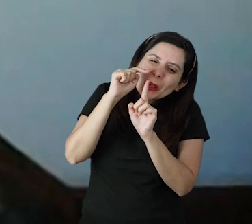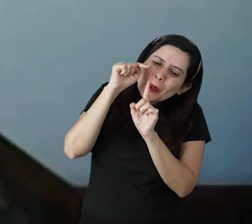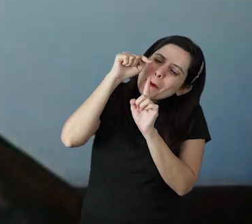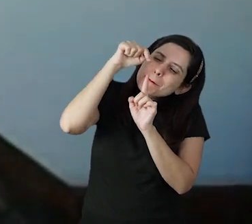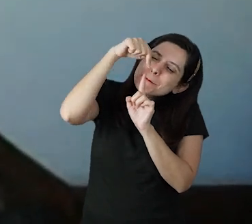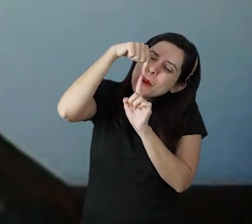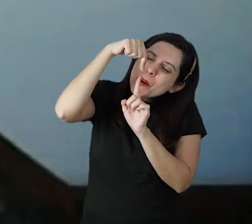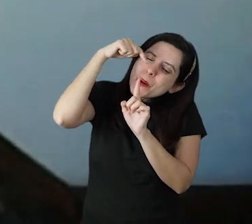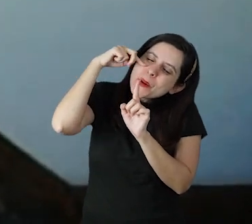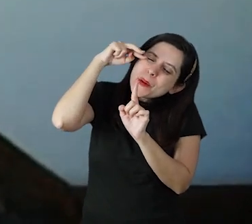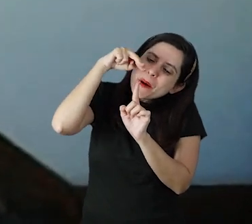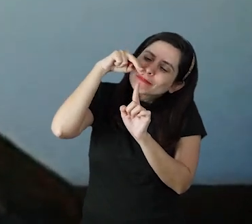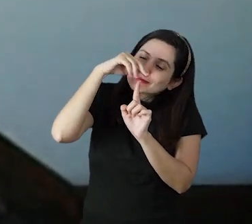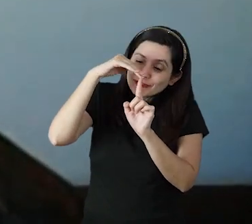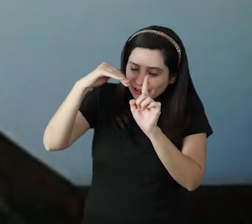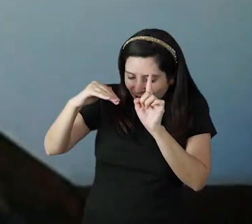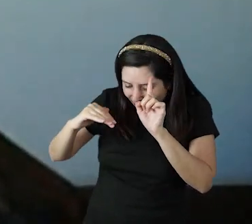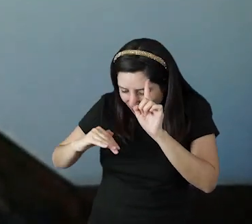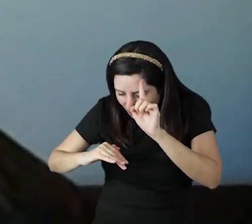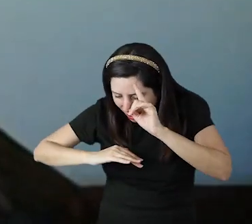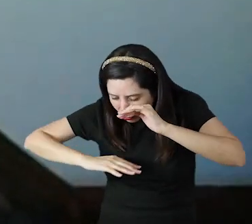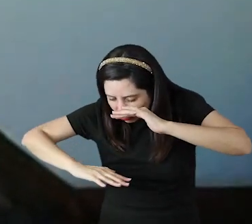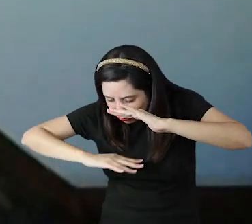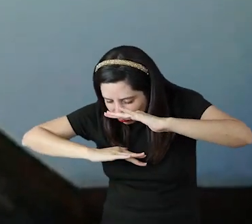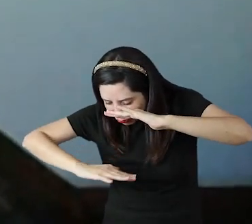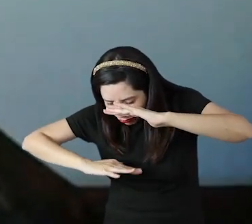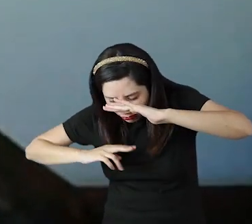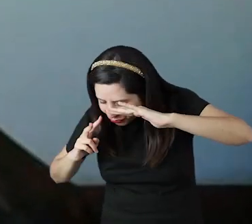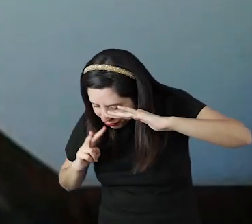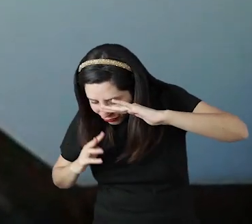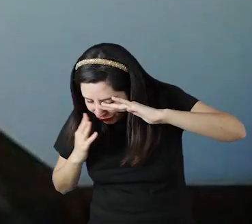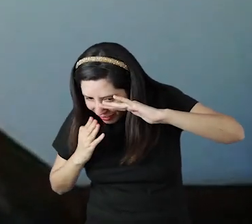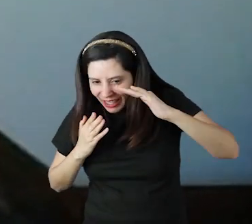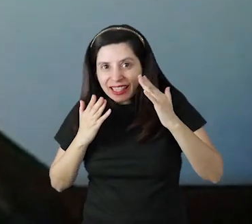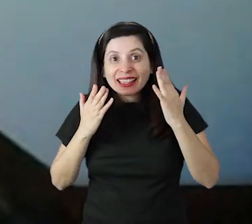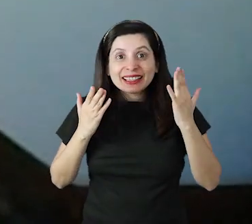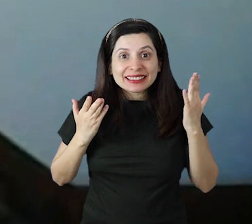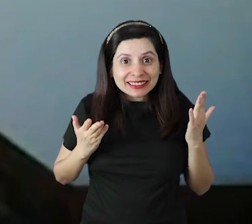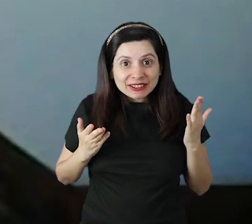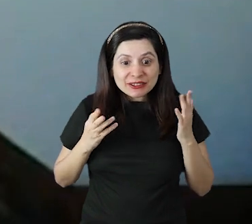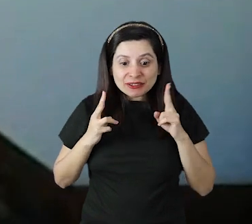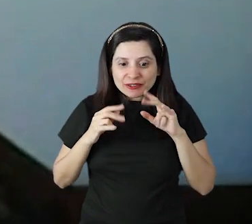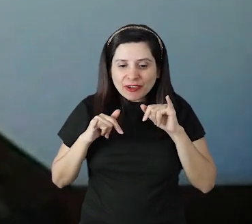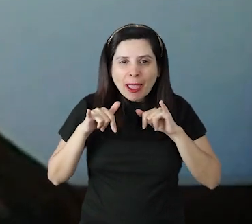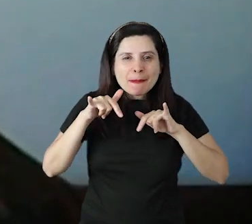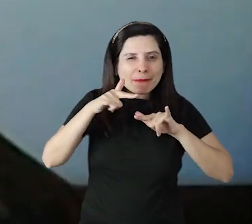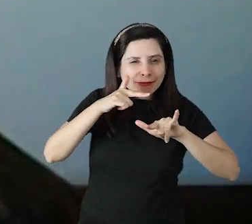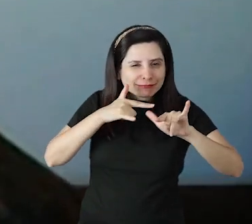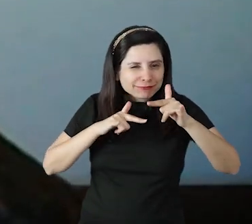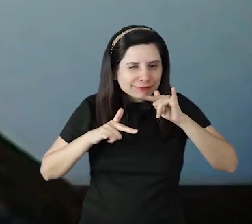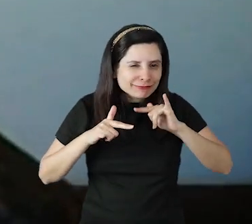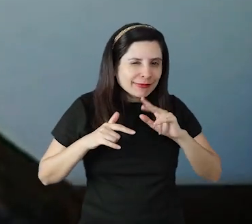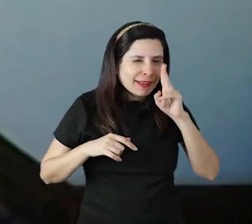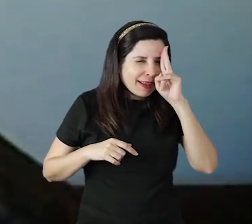mas a gente não está vendo o que está submerso, né. Na medida que a gente vai manipulando essa narrativa,